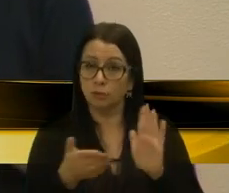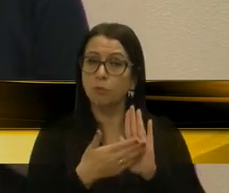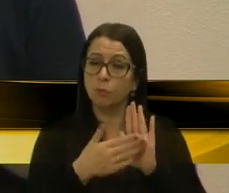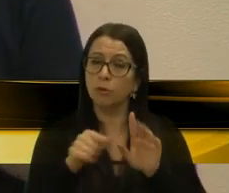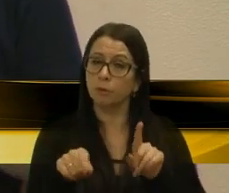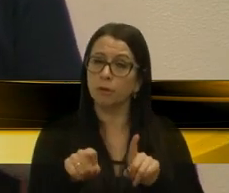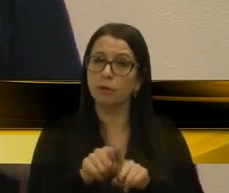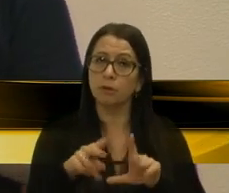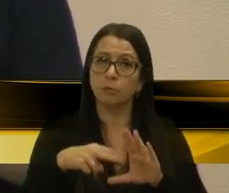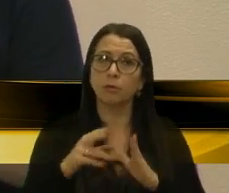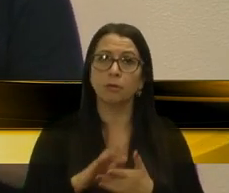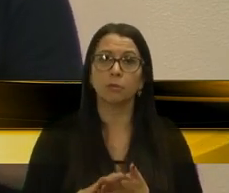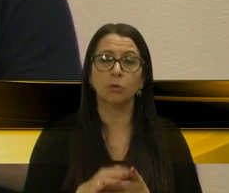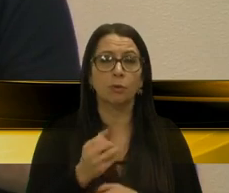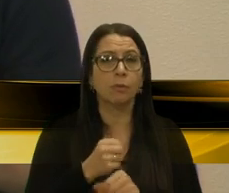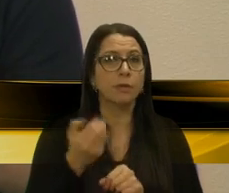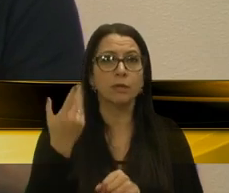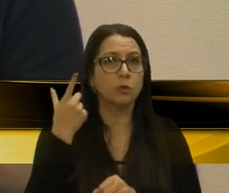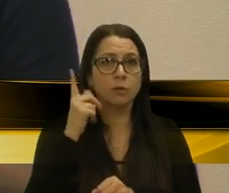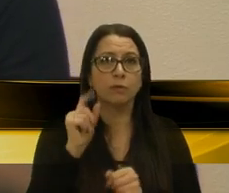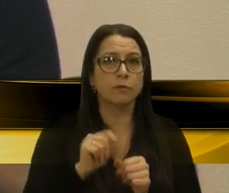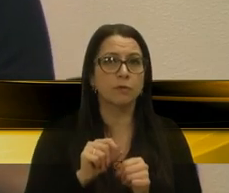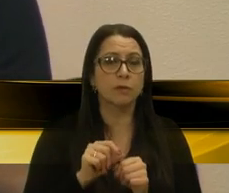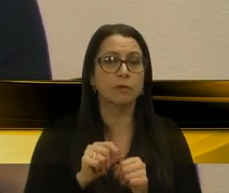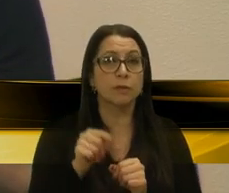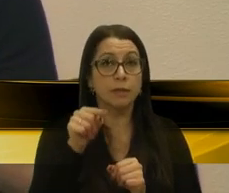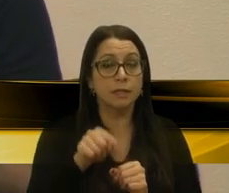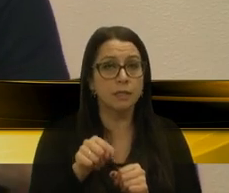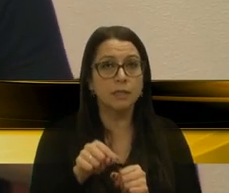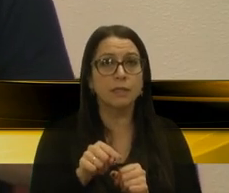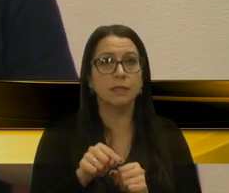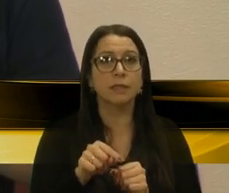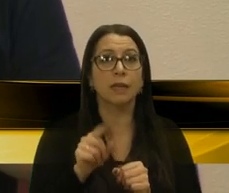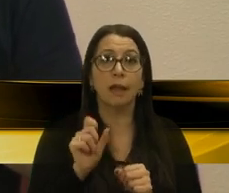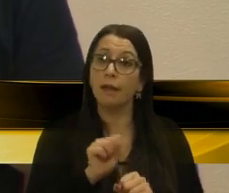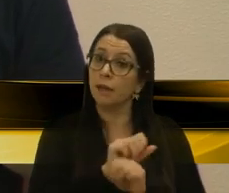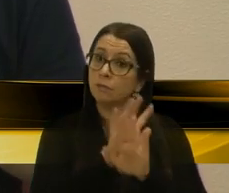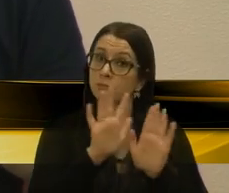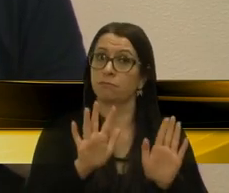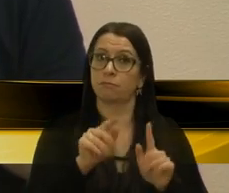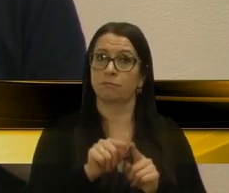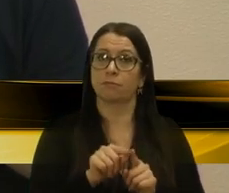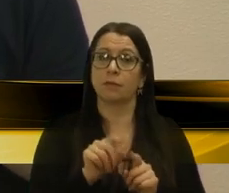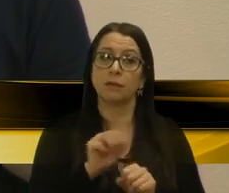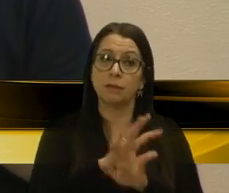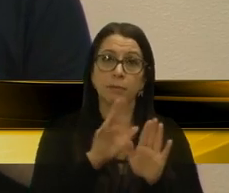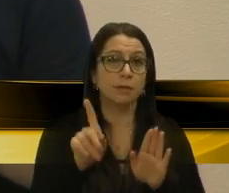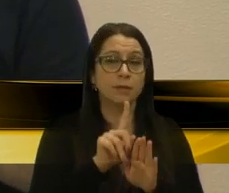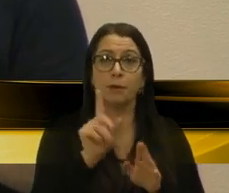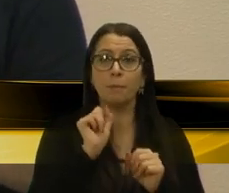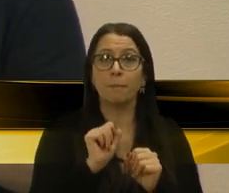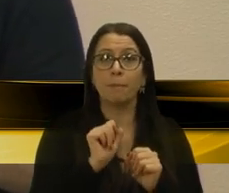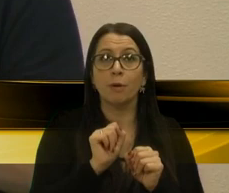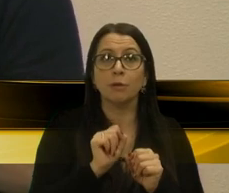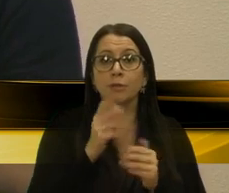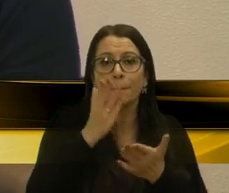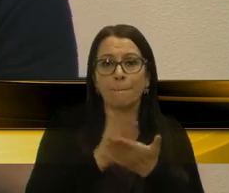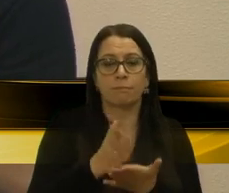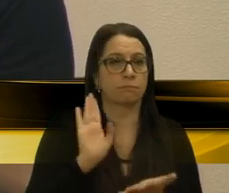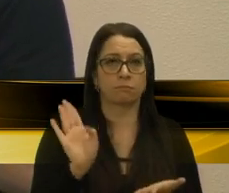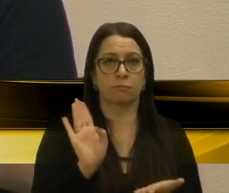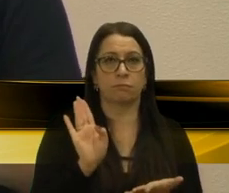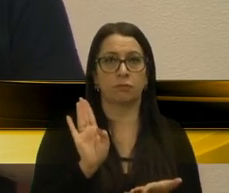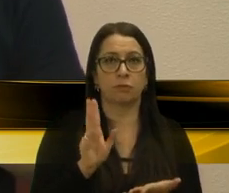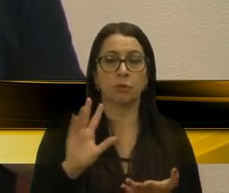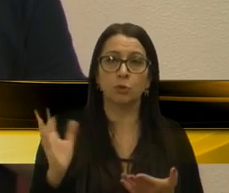aqui para casa. O ano passado não consegui fazer, mas eu acho que isso é transparência. E transparência não pode ser pela metade. E